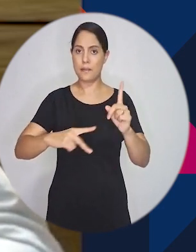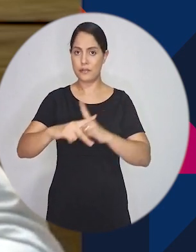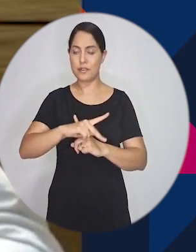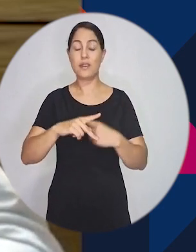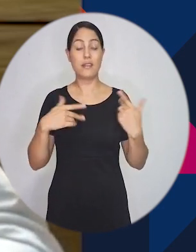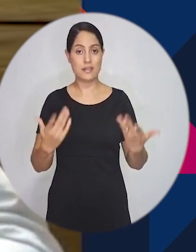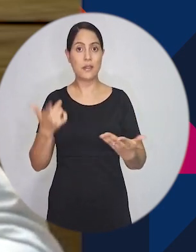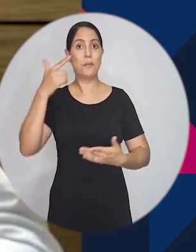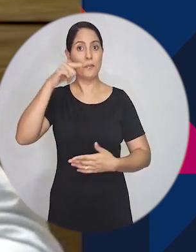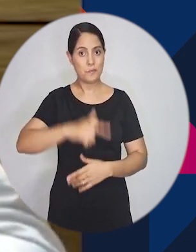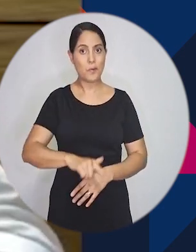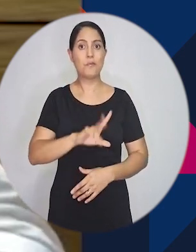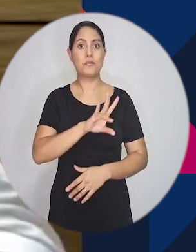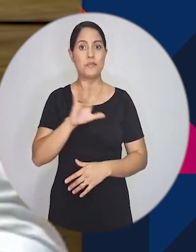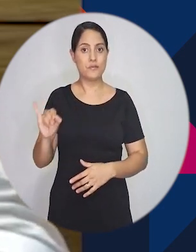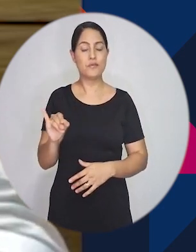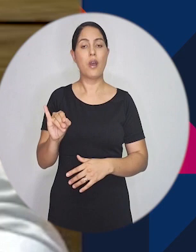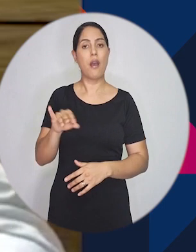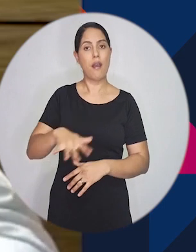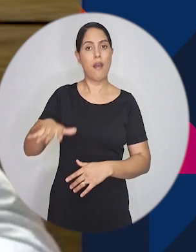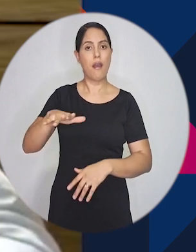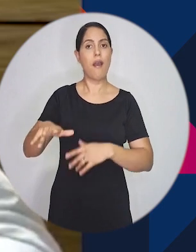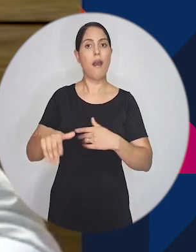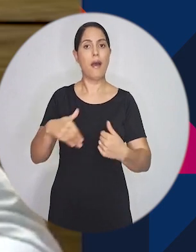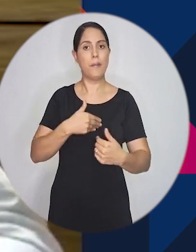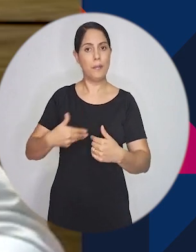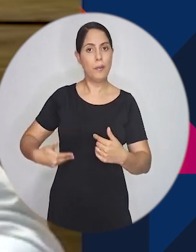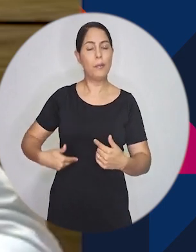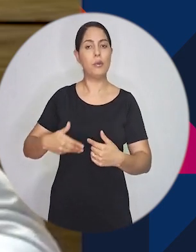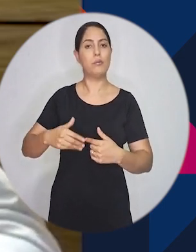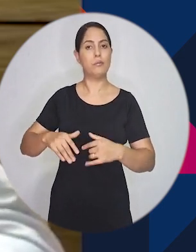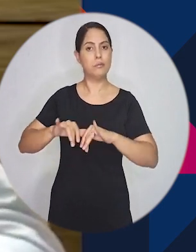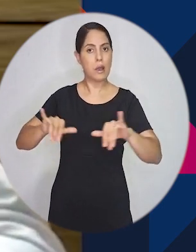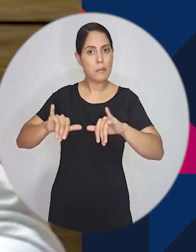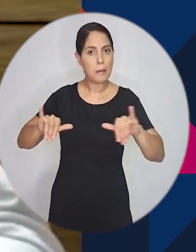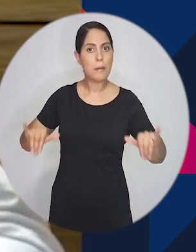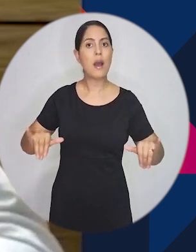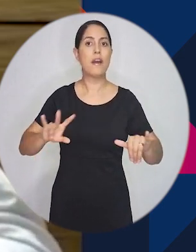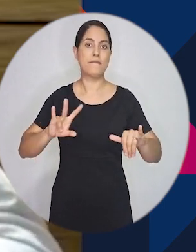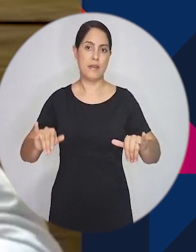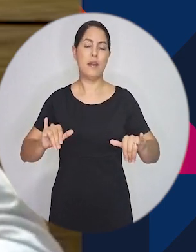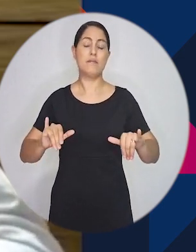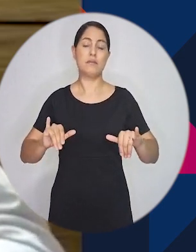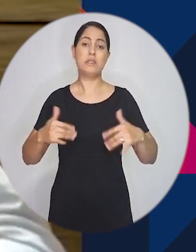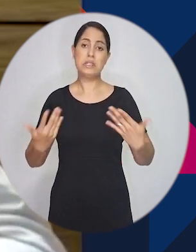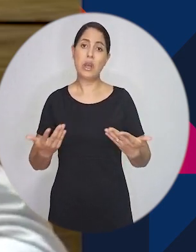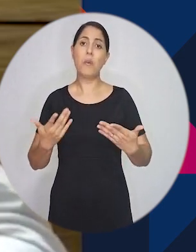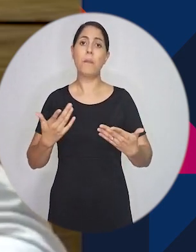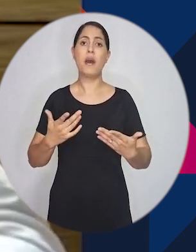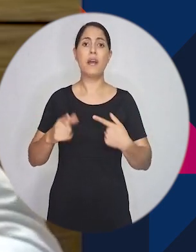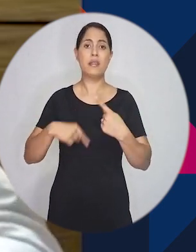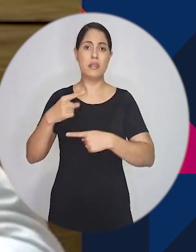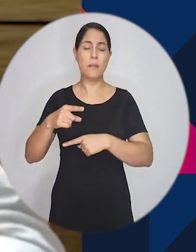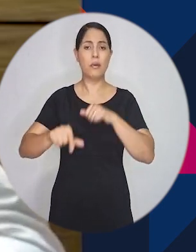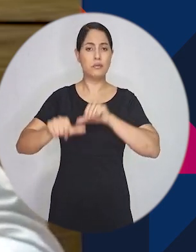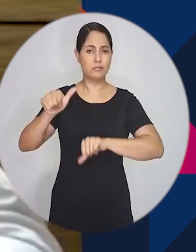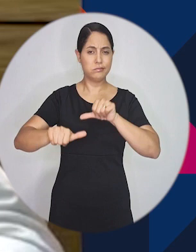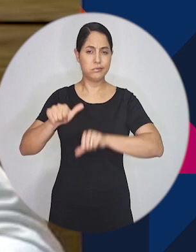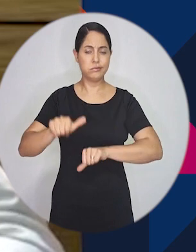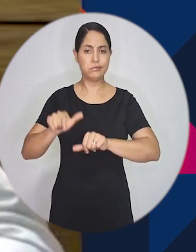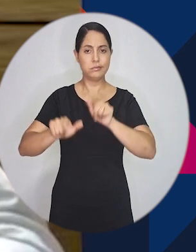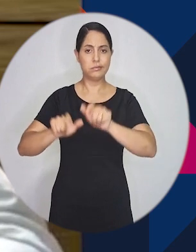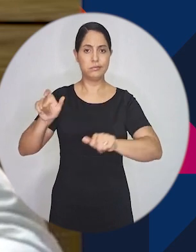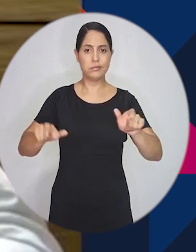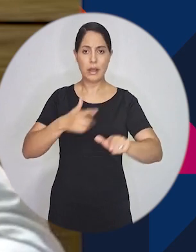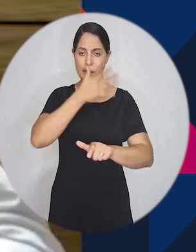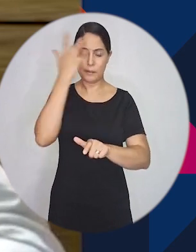o que aperfeiçoar. E nós recebemos esse indicativo da nossa Comissão Nacional de Proteção dos Direitos da